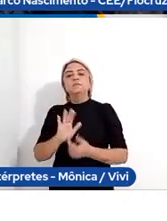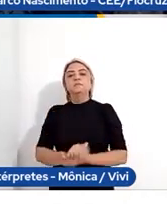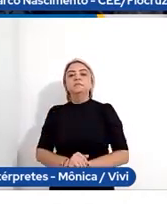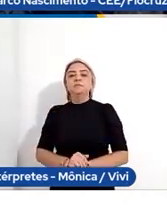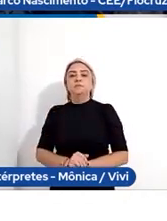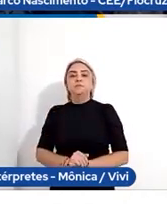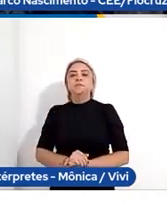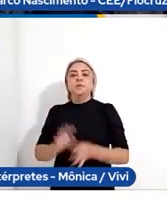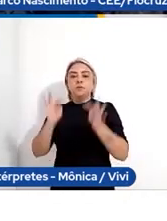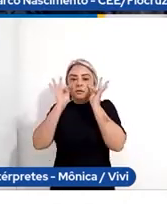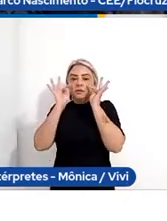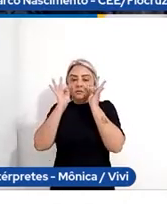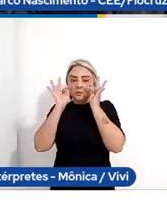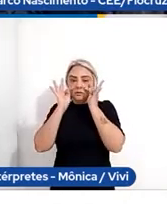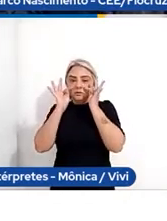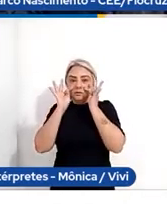como testemunhas dessa